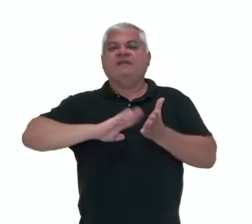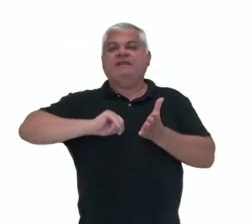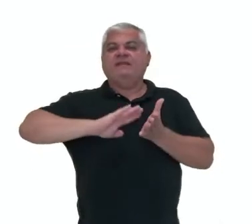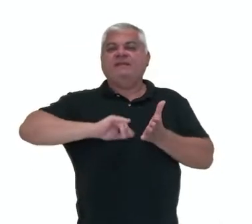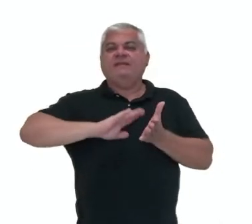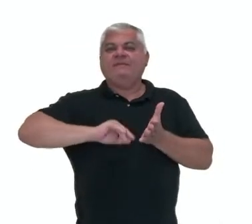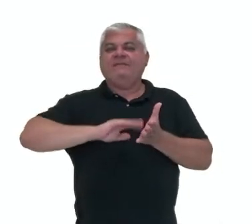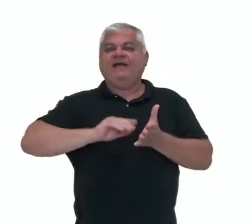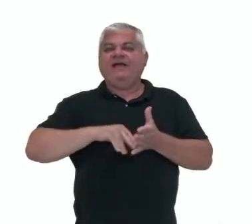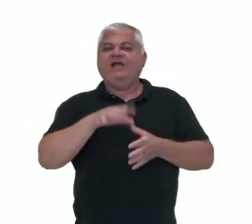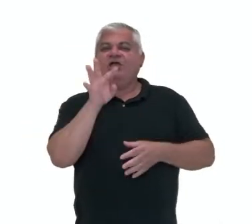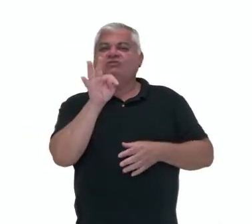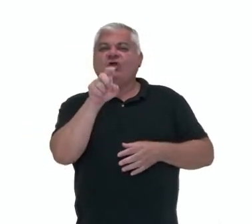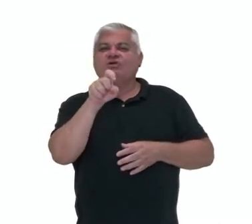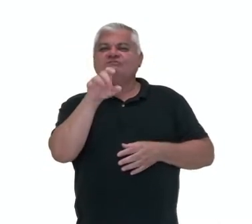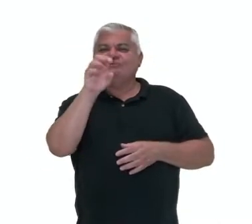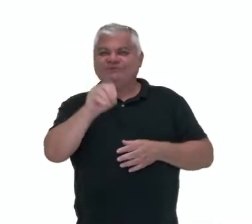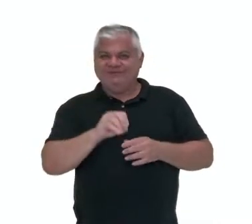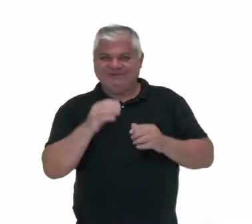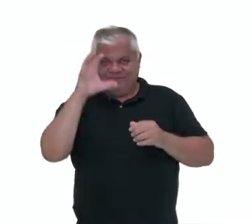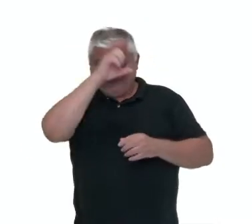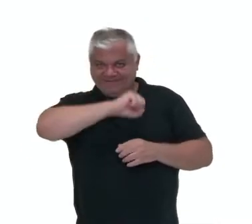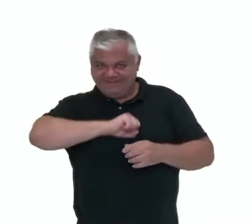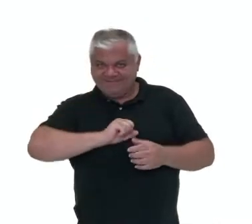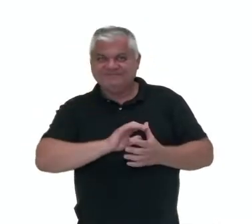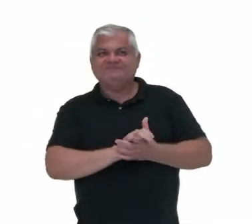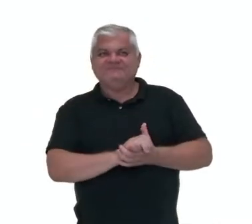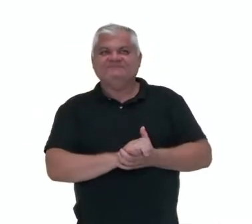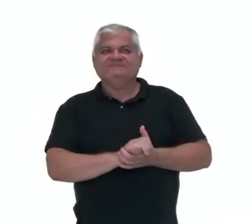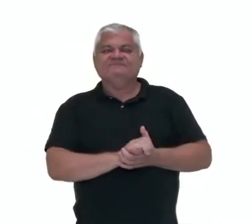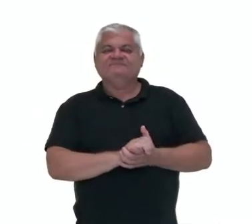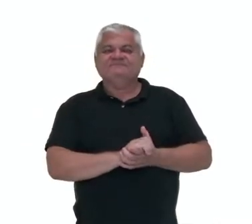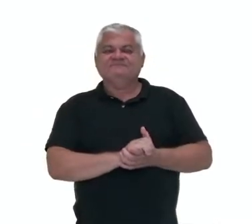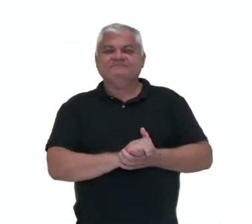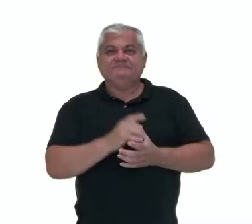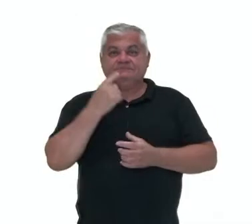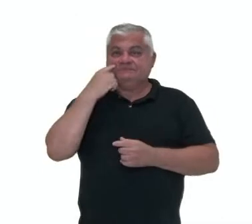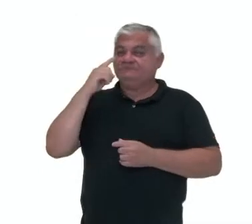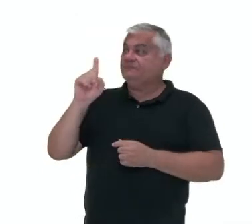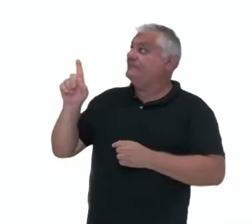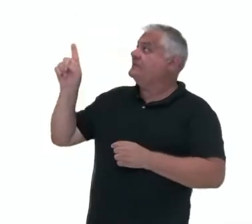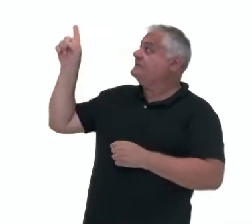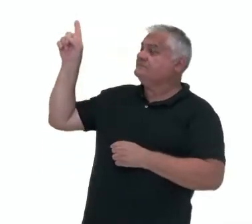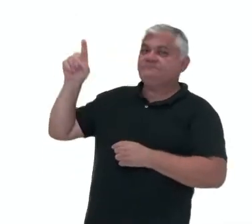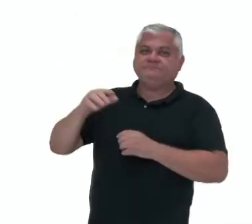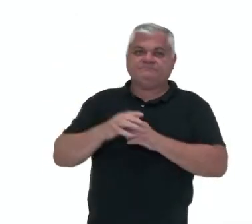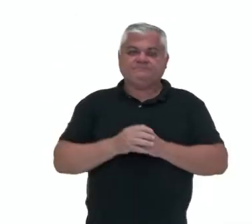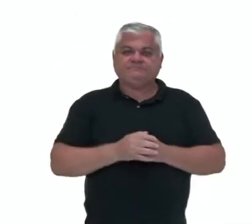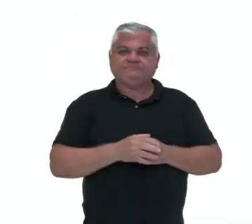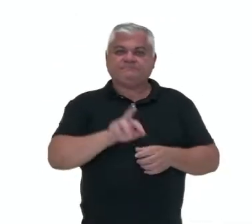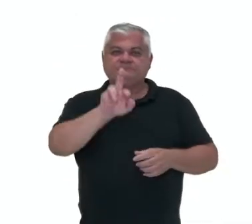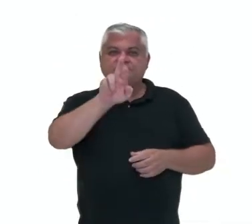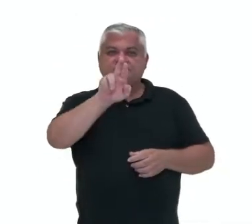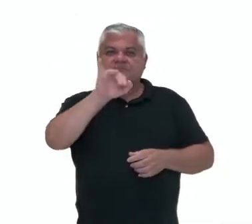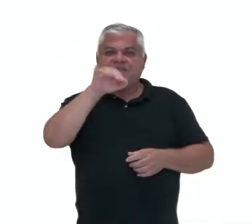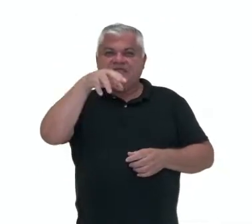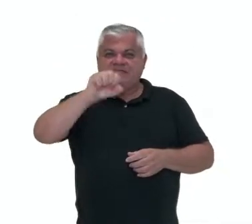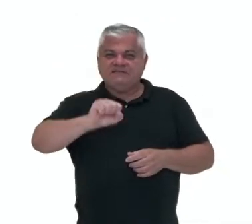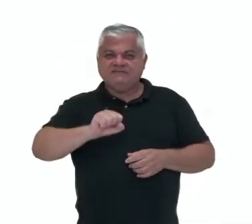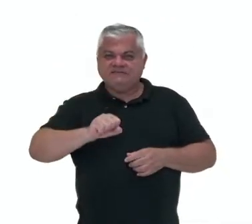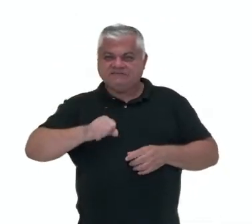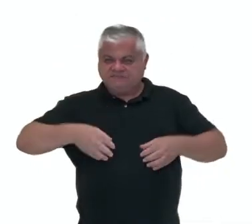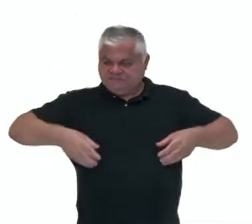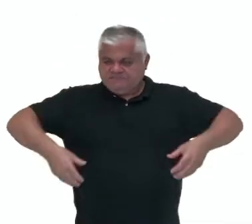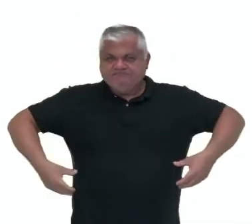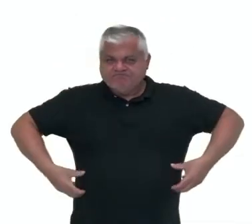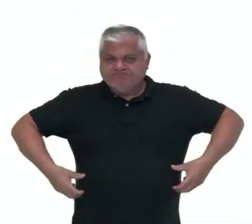resíduos tóxicos. É isso mesmo, aprenderam? Então vamos lá. Aqui nós vamos falar dos rins. Então os rins, né,